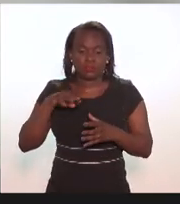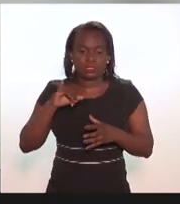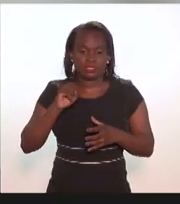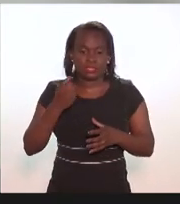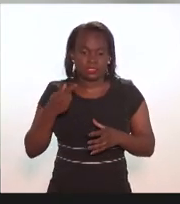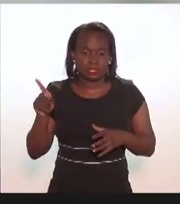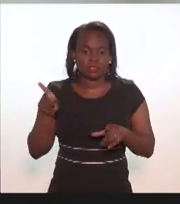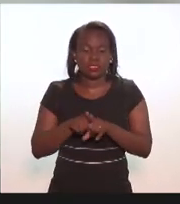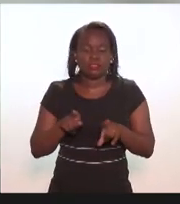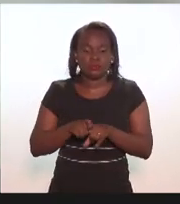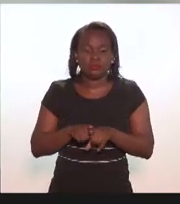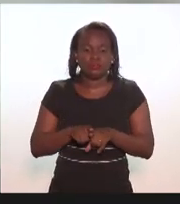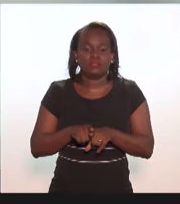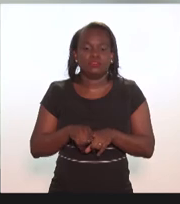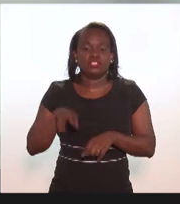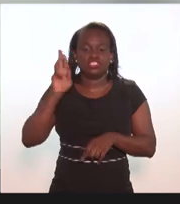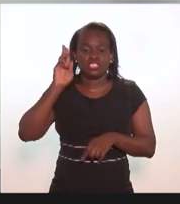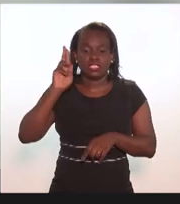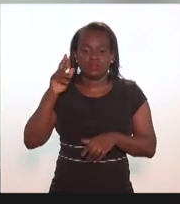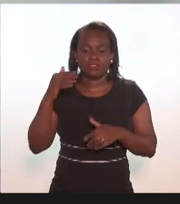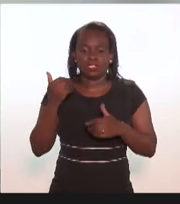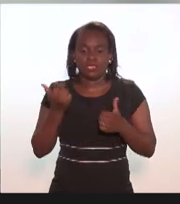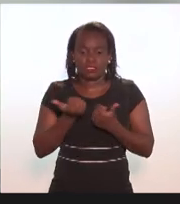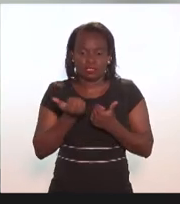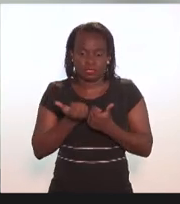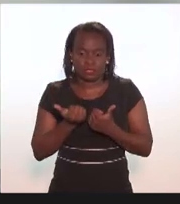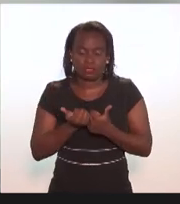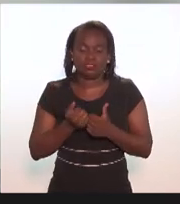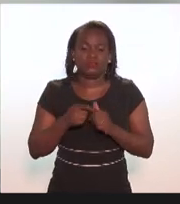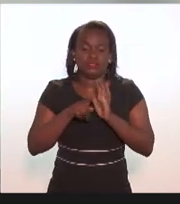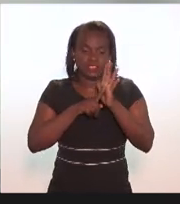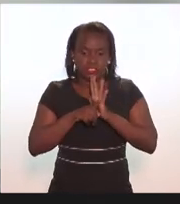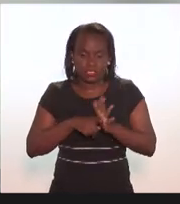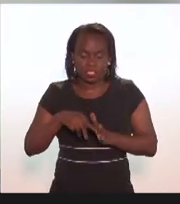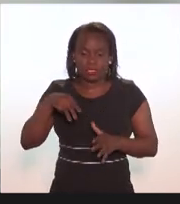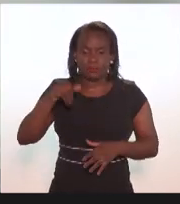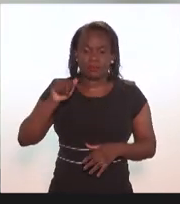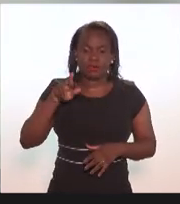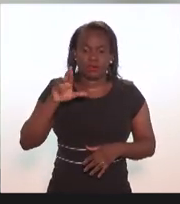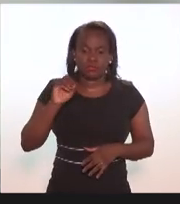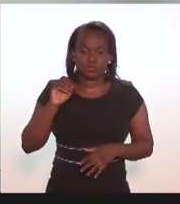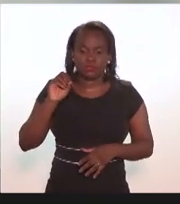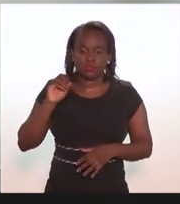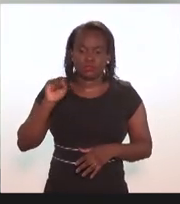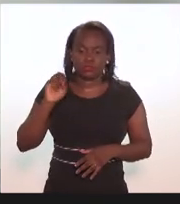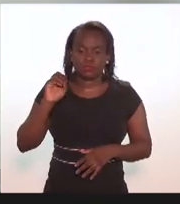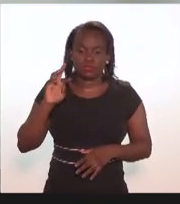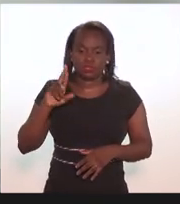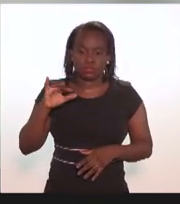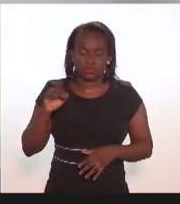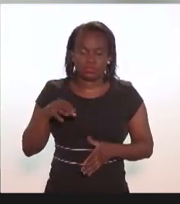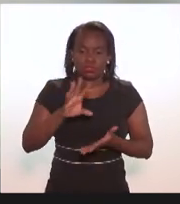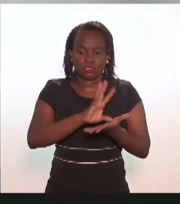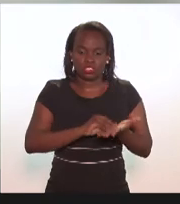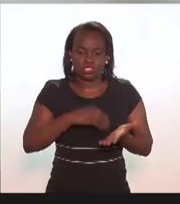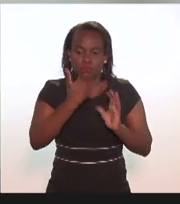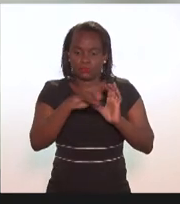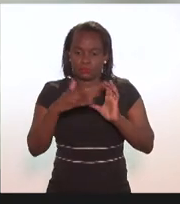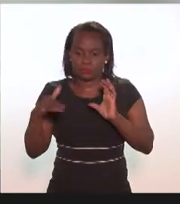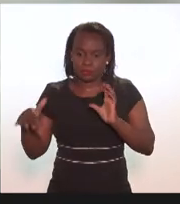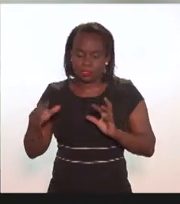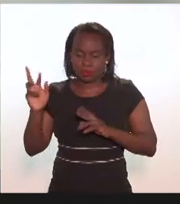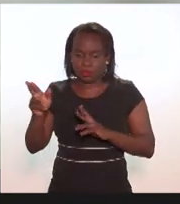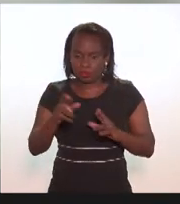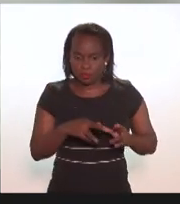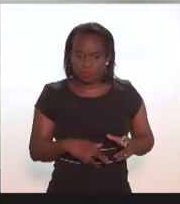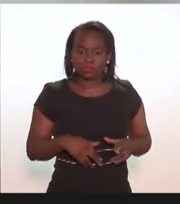para o chefe da assessoria fiscal, professor Mauro Osório, cópia dessas transparências que